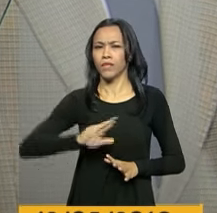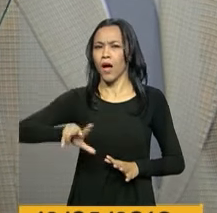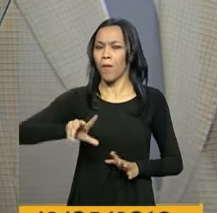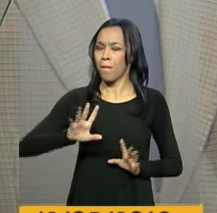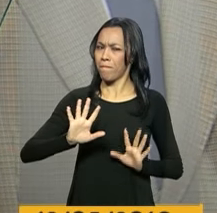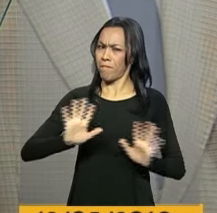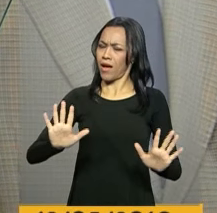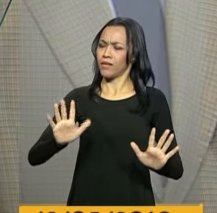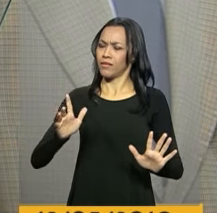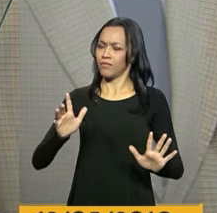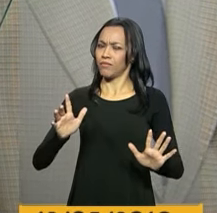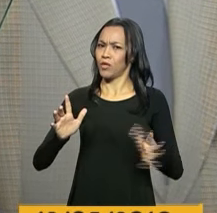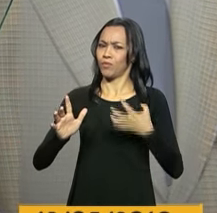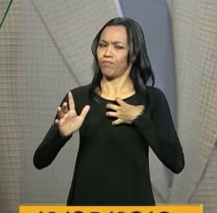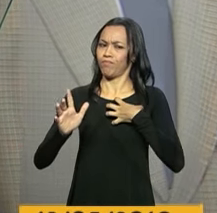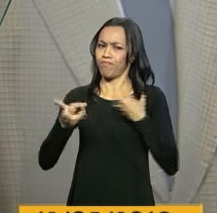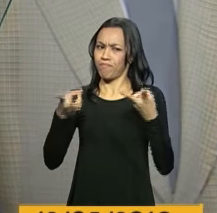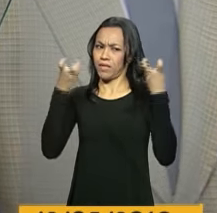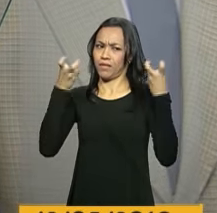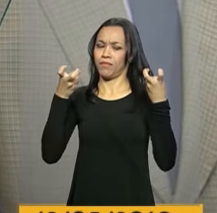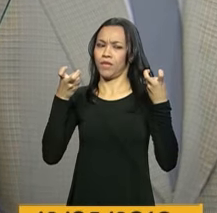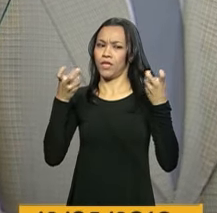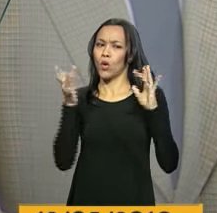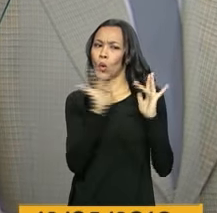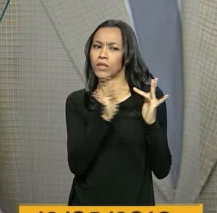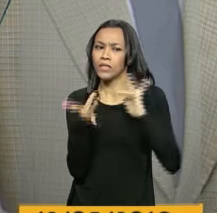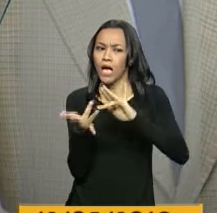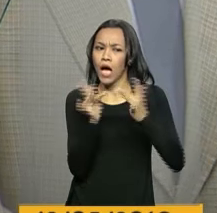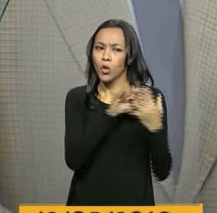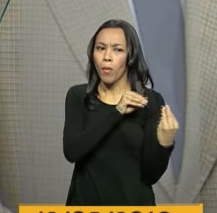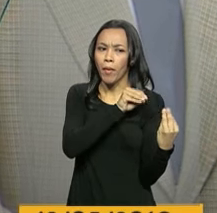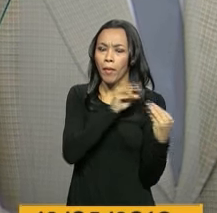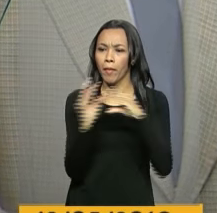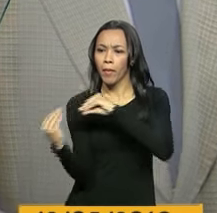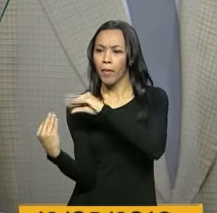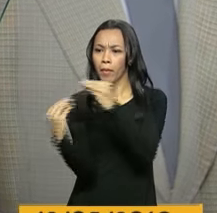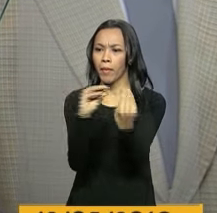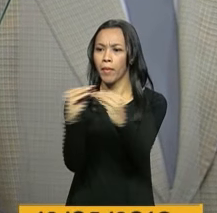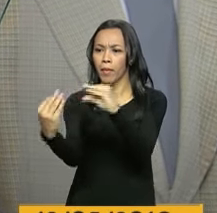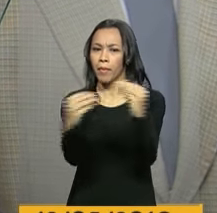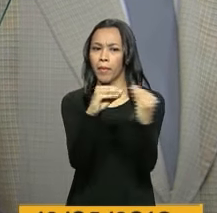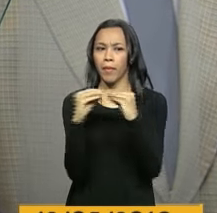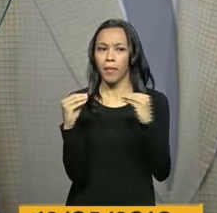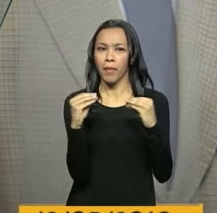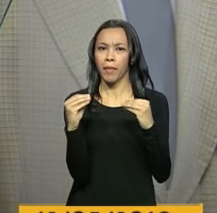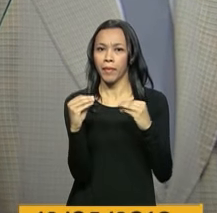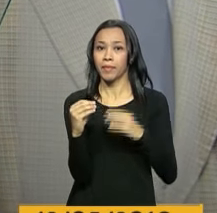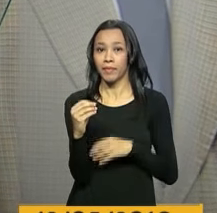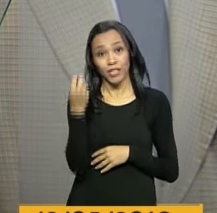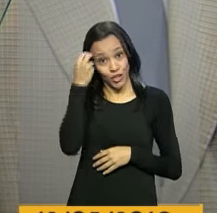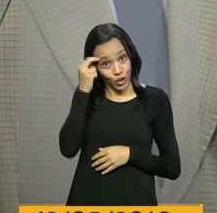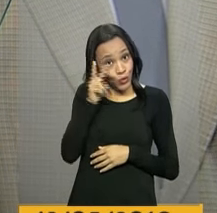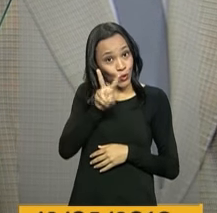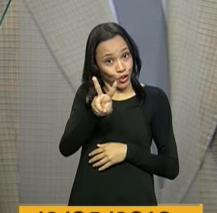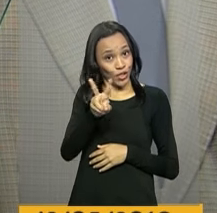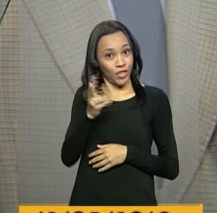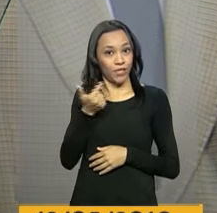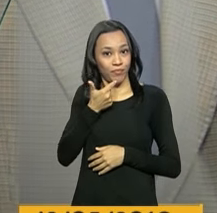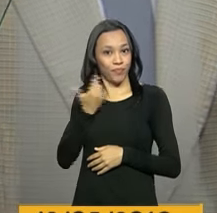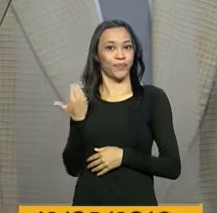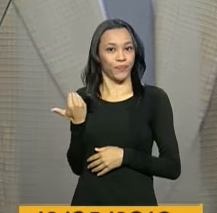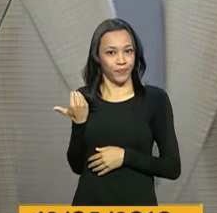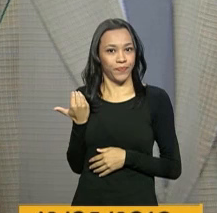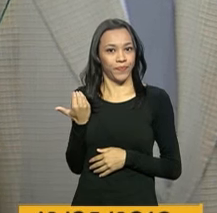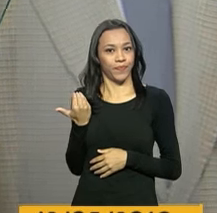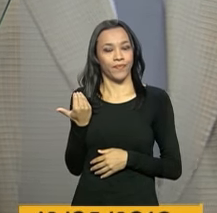Mas percebi, pelos contatos que tive nestes dois últimos dias,